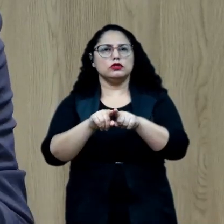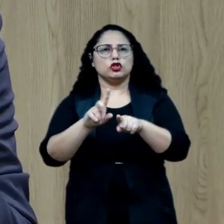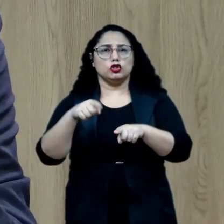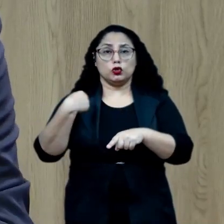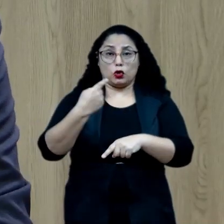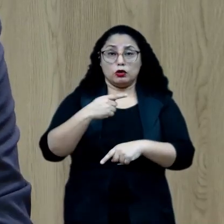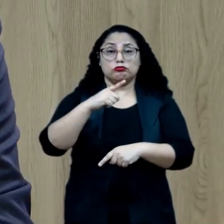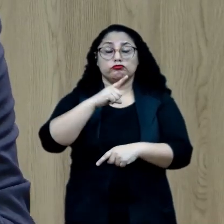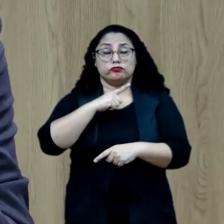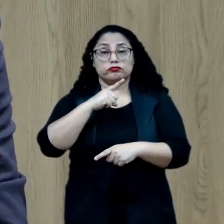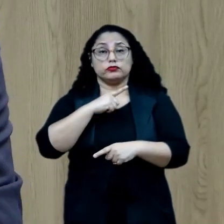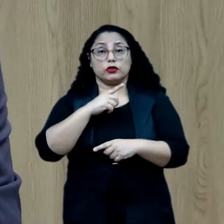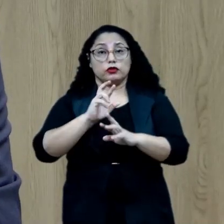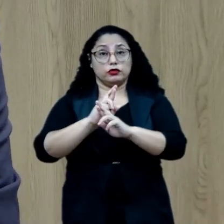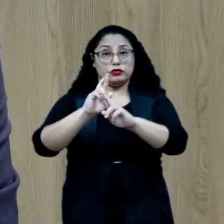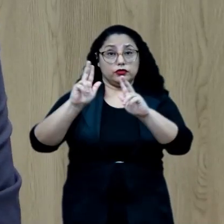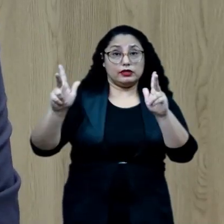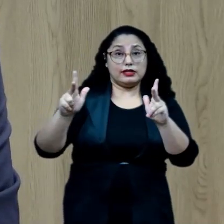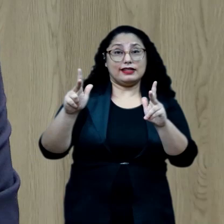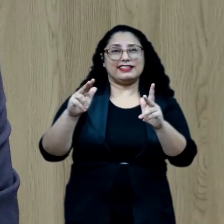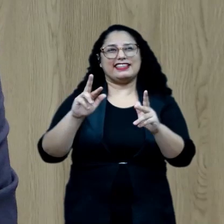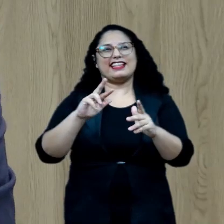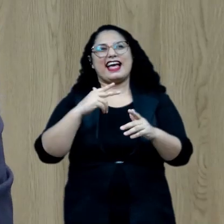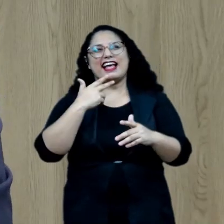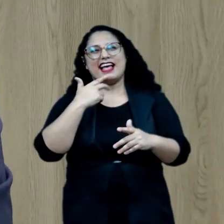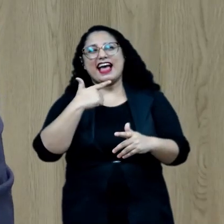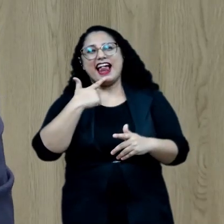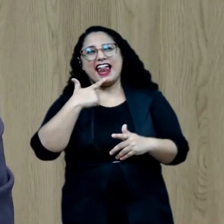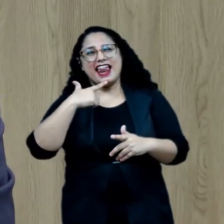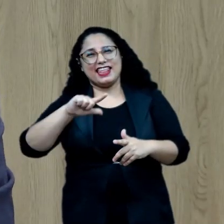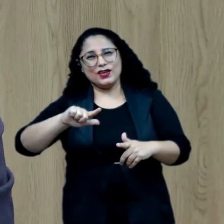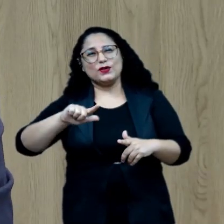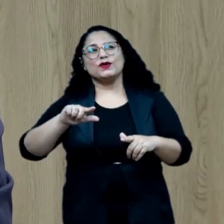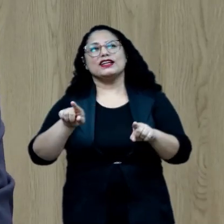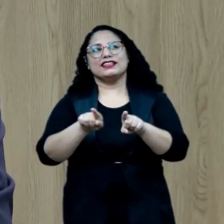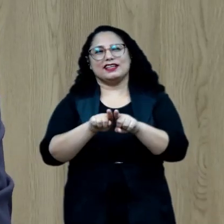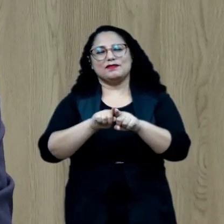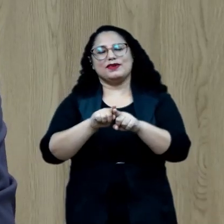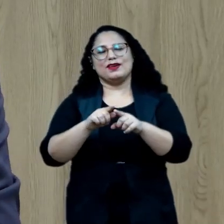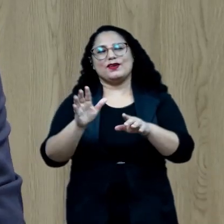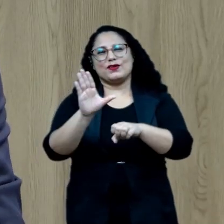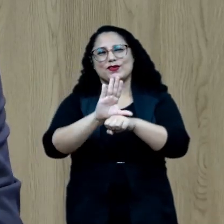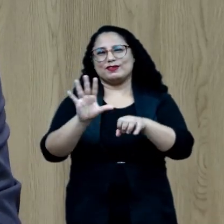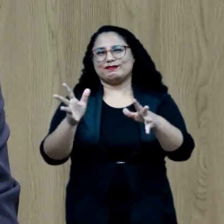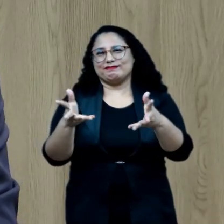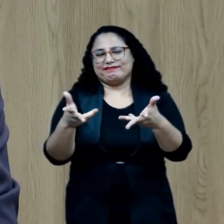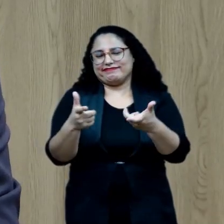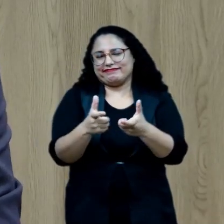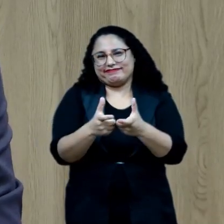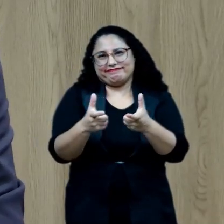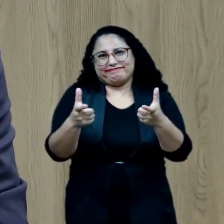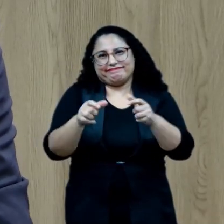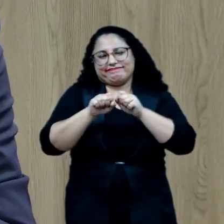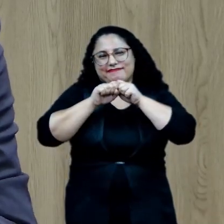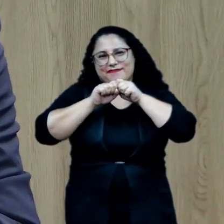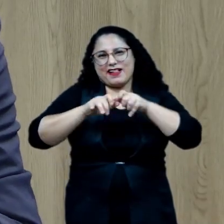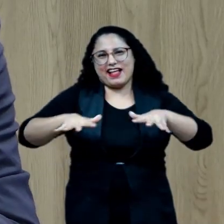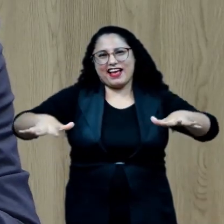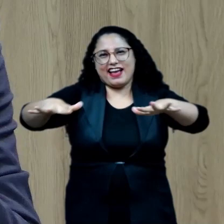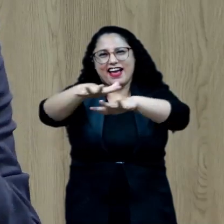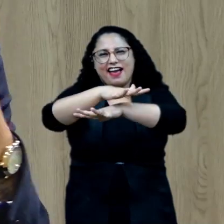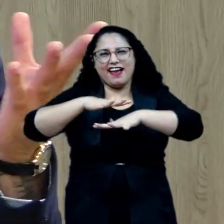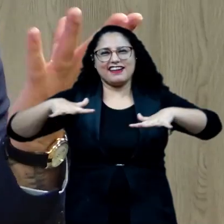A gente tem o diferencial das línguas também, então é um curso muito rico, muito amplo e com